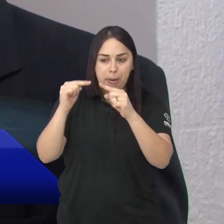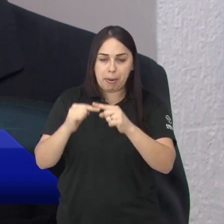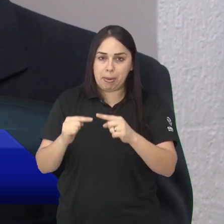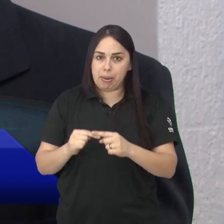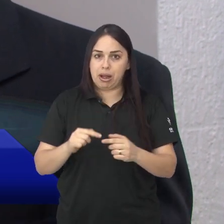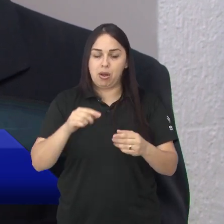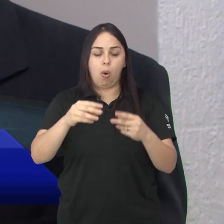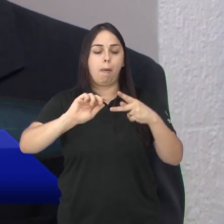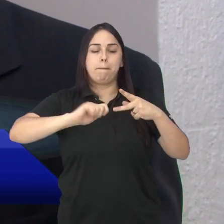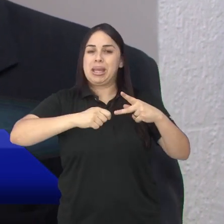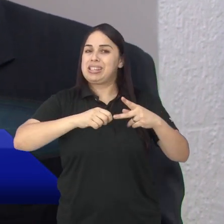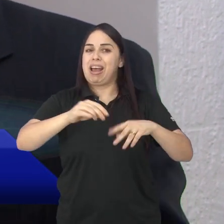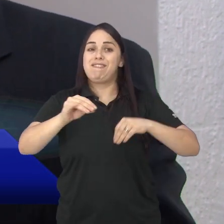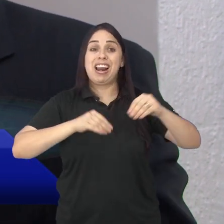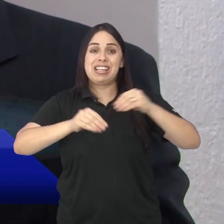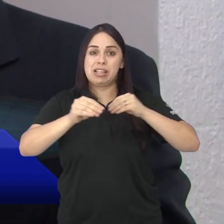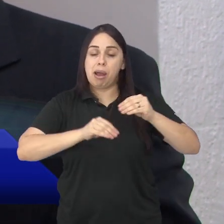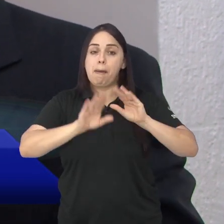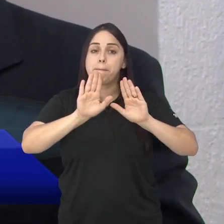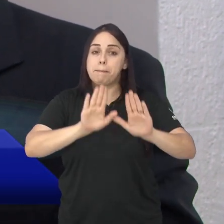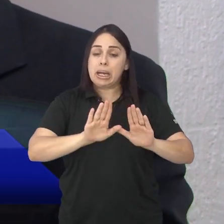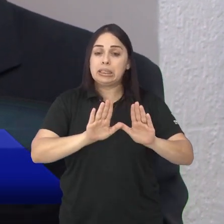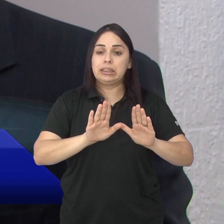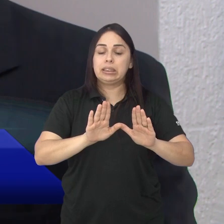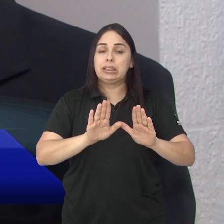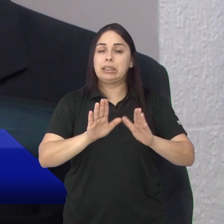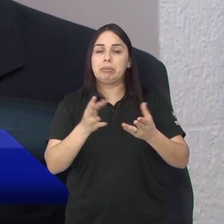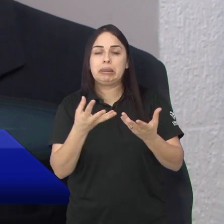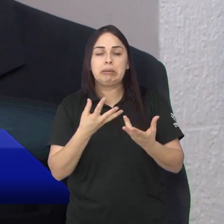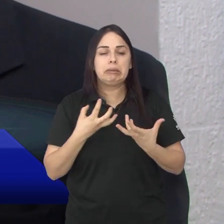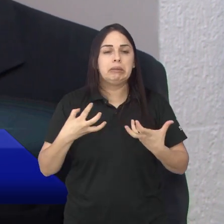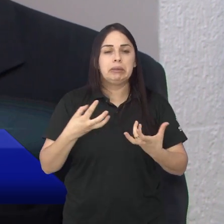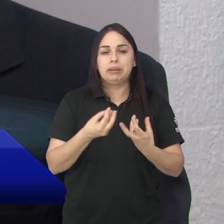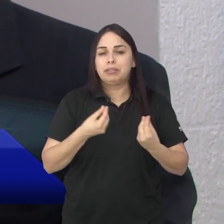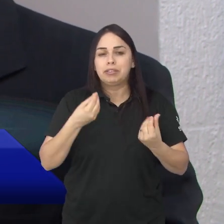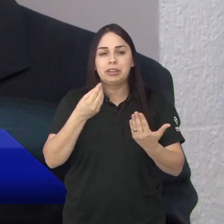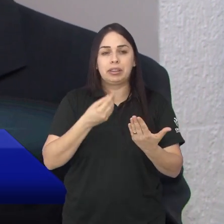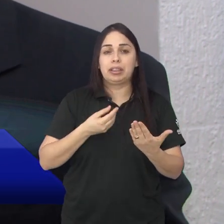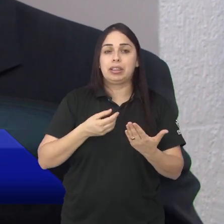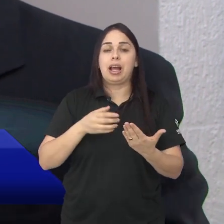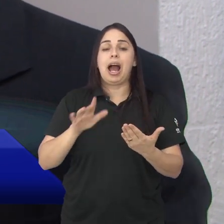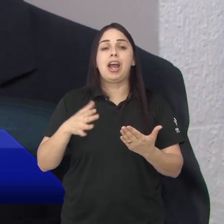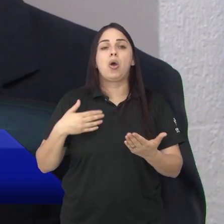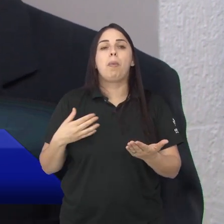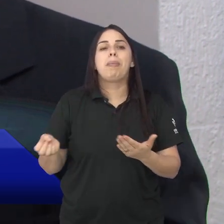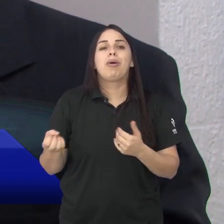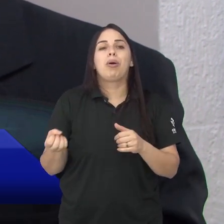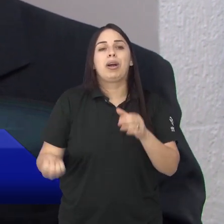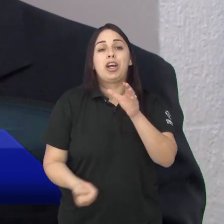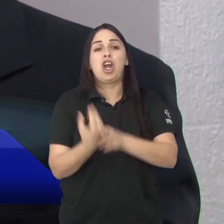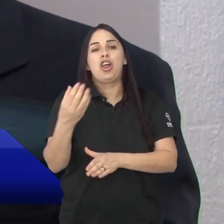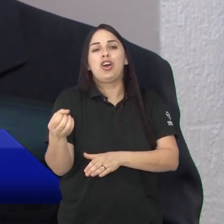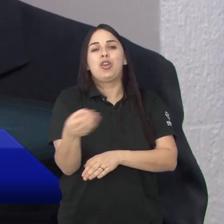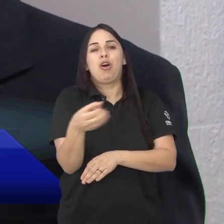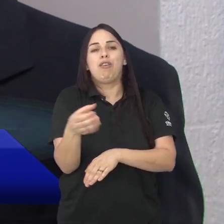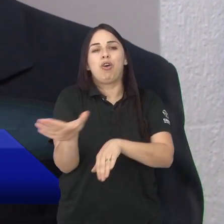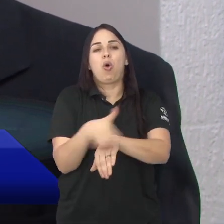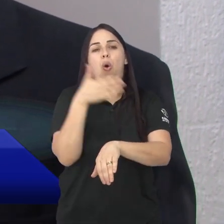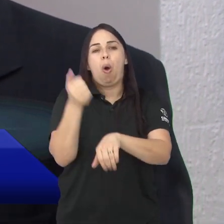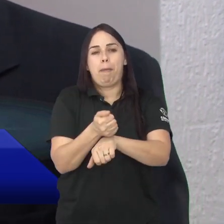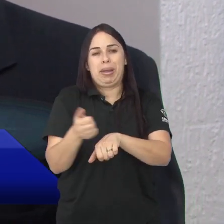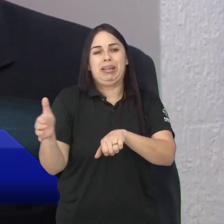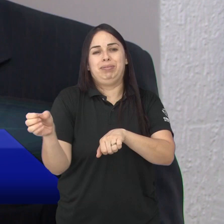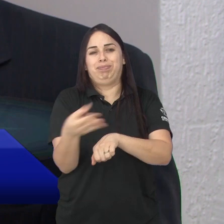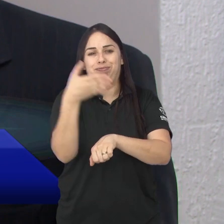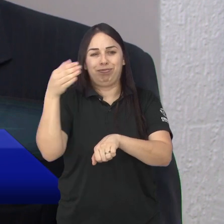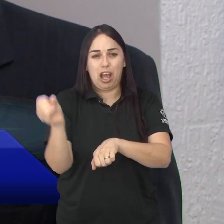trouxe muita flexibilidade, mas ela também trouxe muita fragilidade e gerou novos tipos de golpe que se aperfeiçoam todo